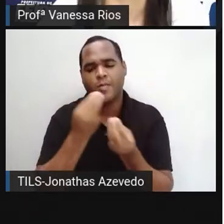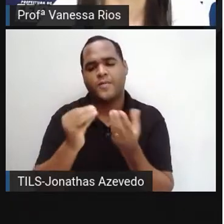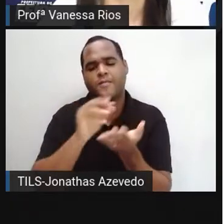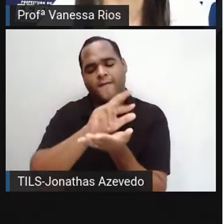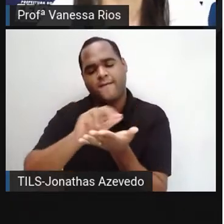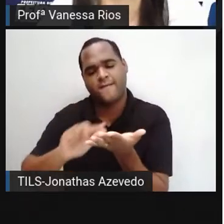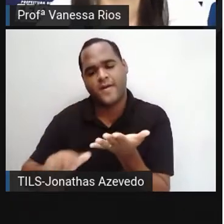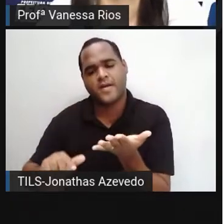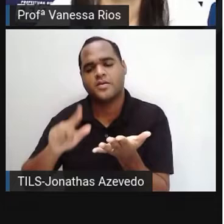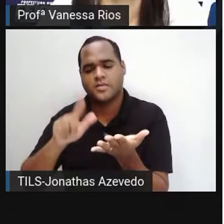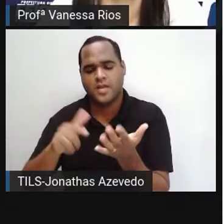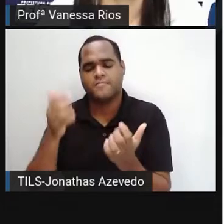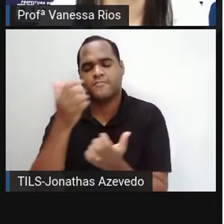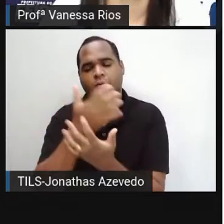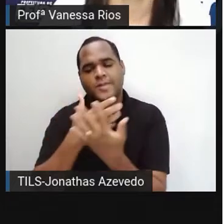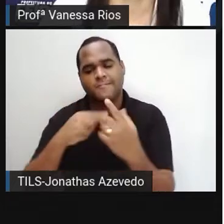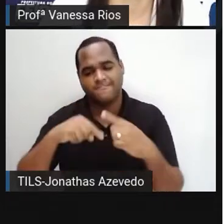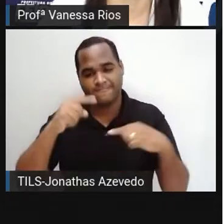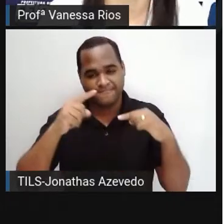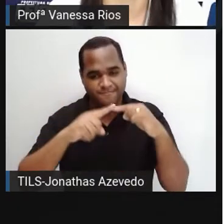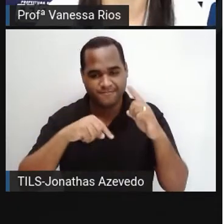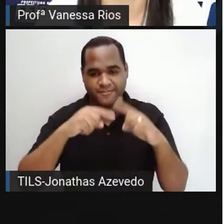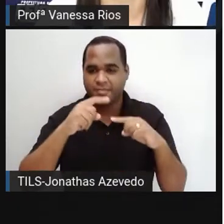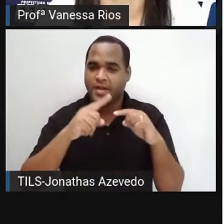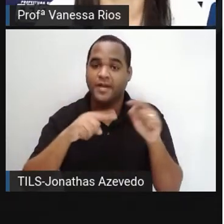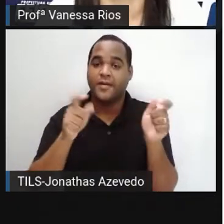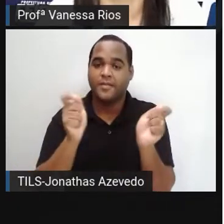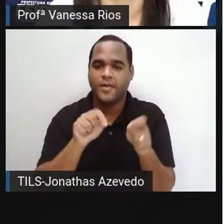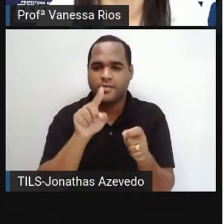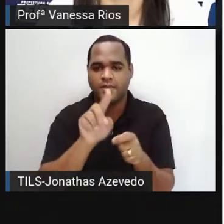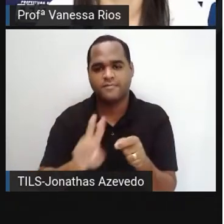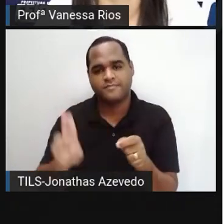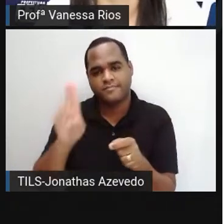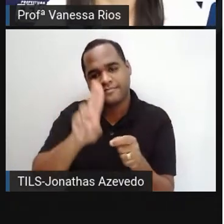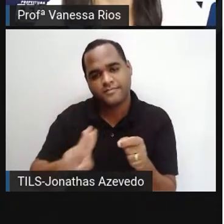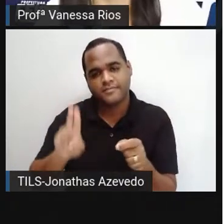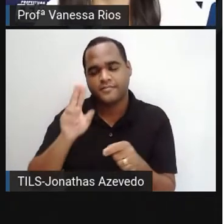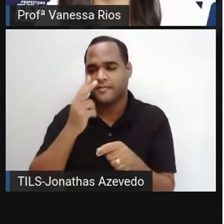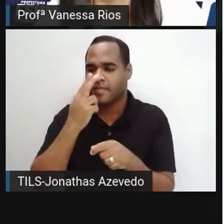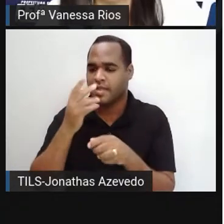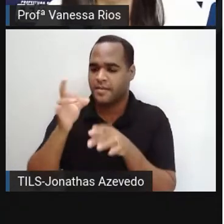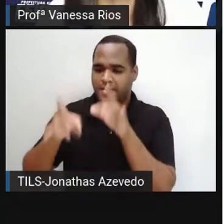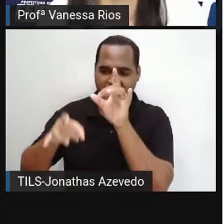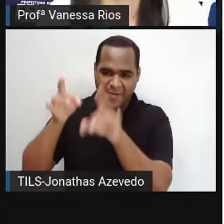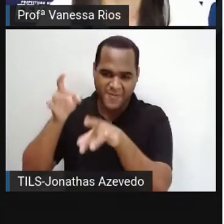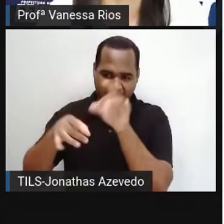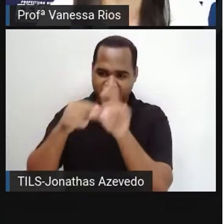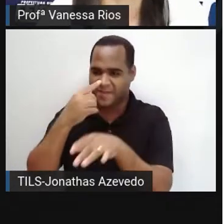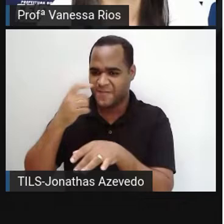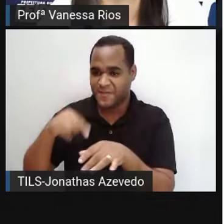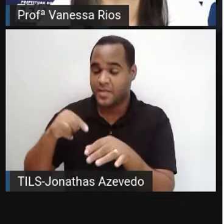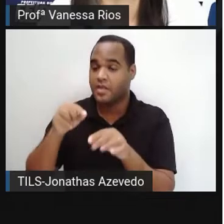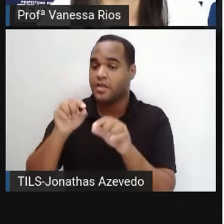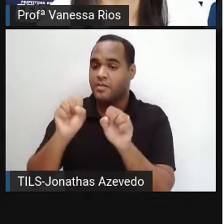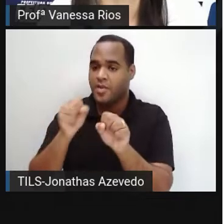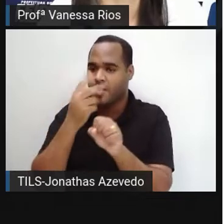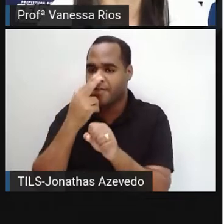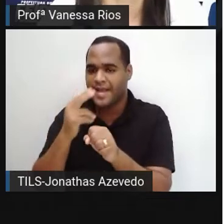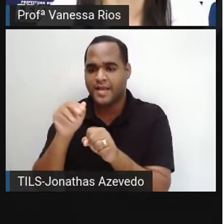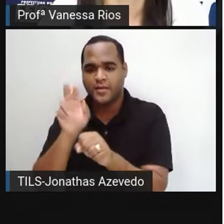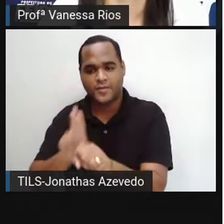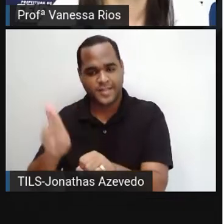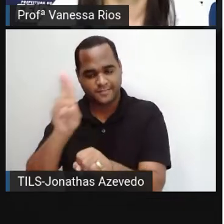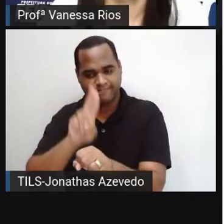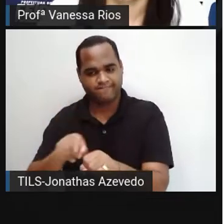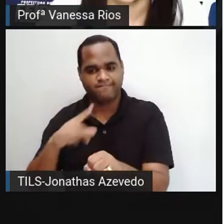diversos instrumentos musicais que podem aí utilizar materiais que iriam parar no lixo, né? Mas que sendo reutilizados